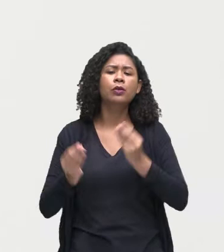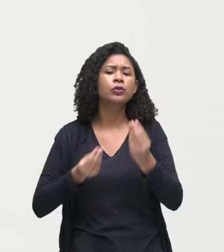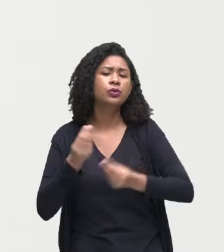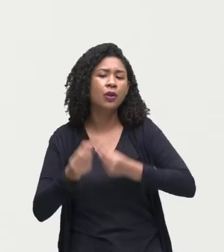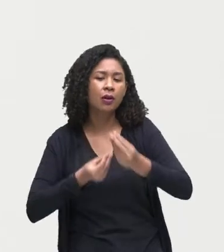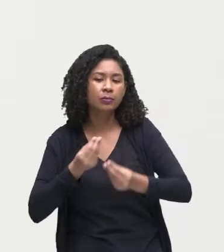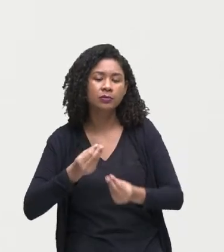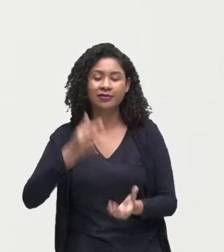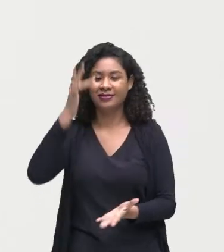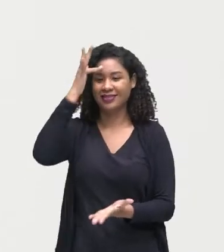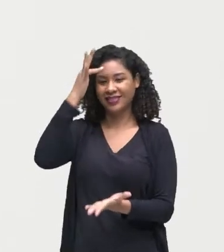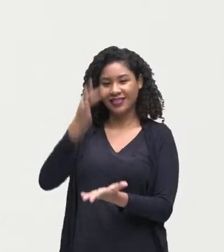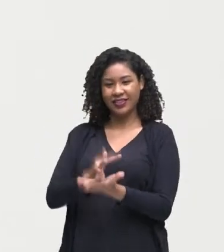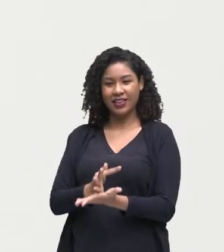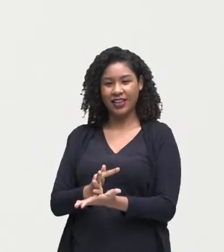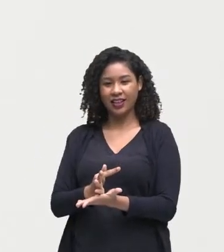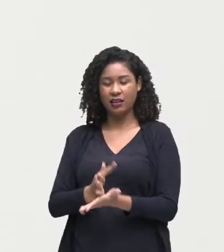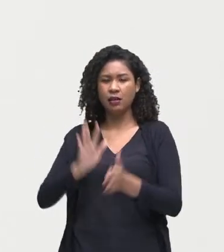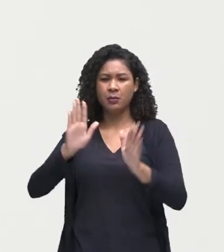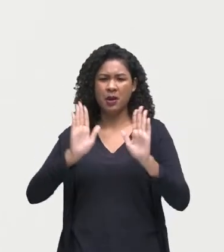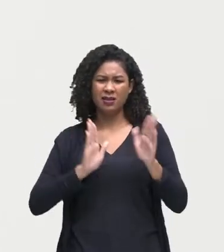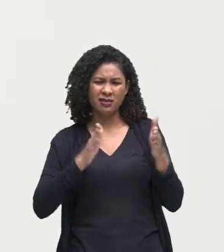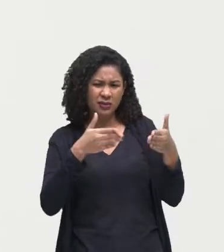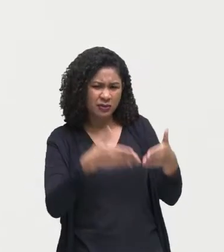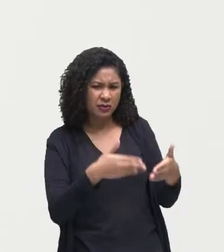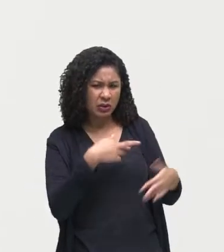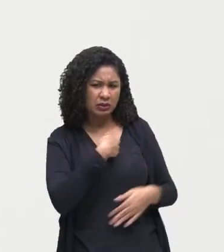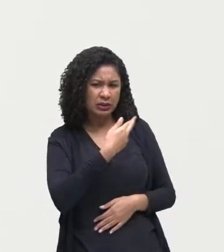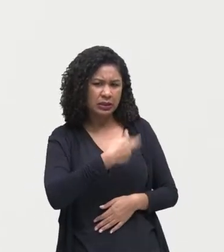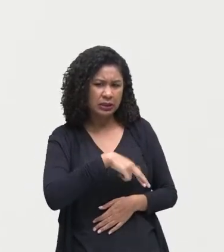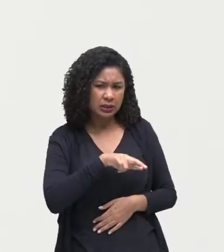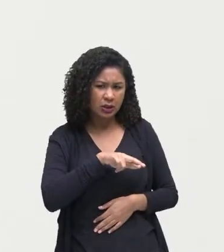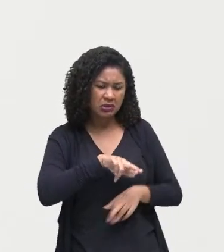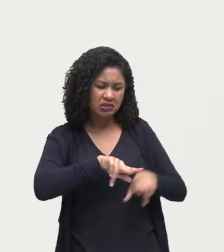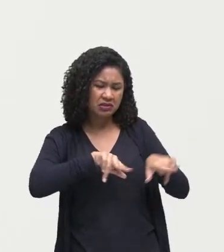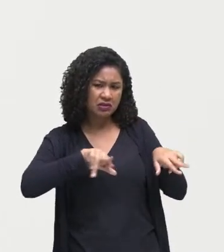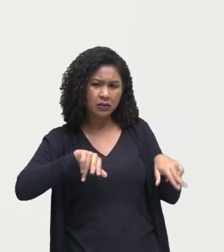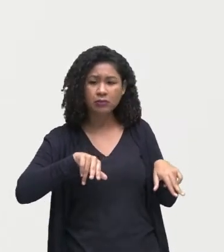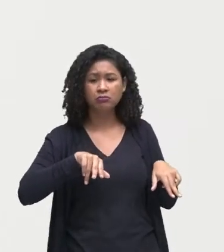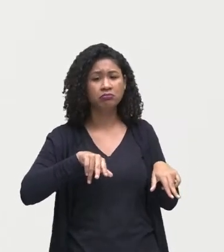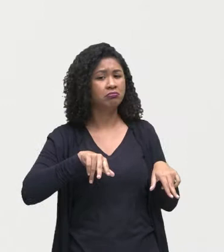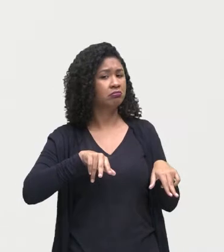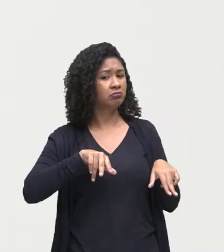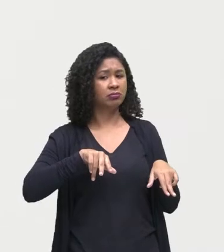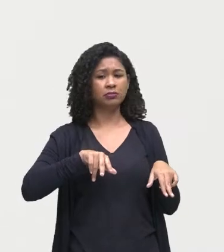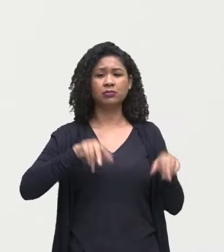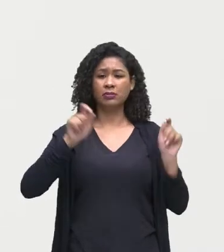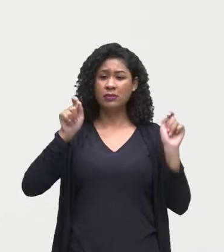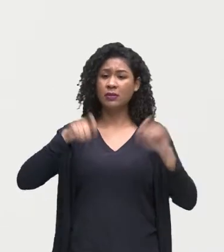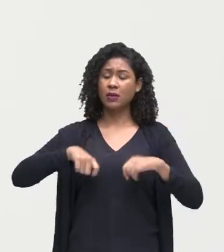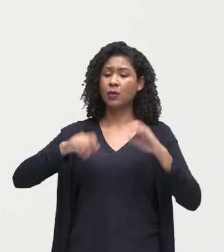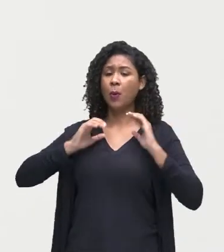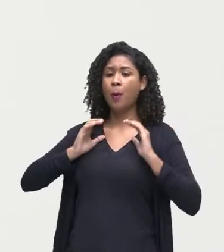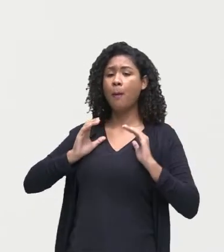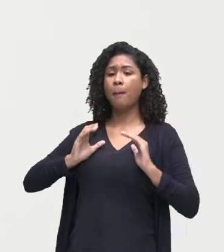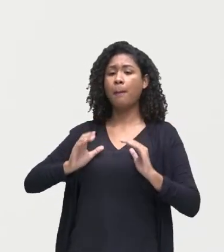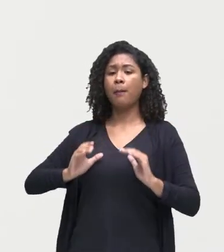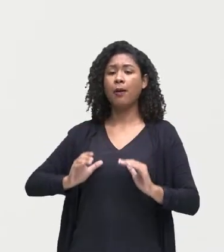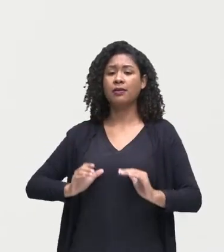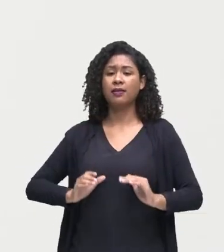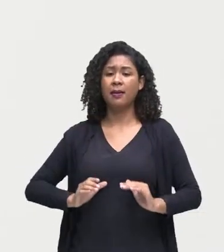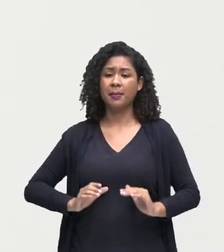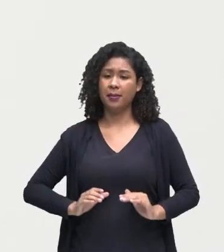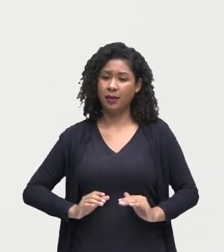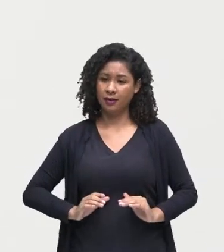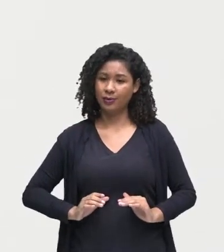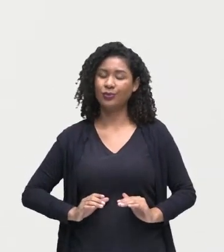exclusivo para as religiões, mas tem a ver com a sua postura diante